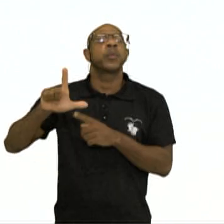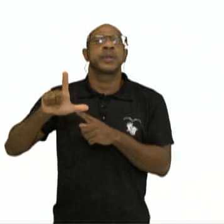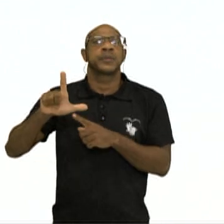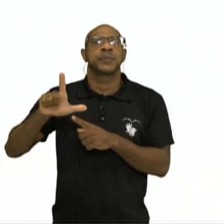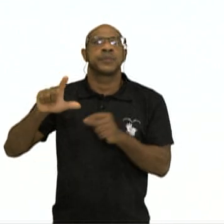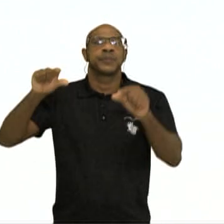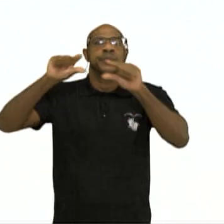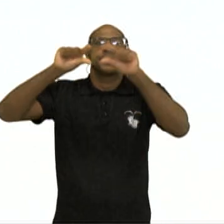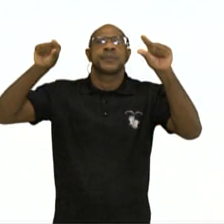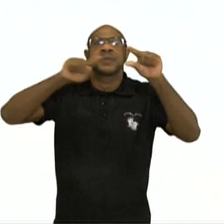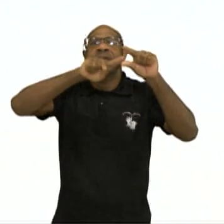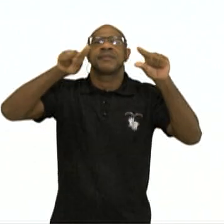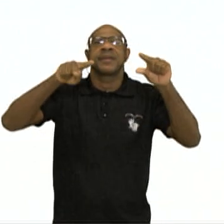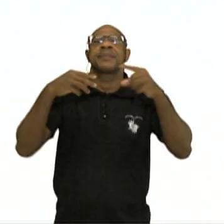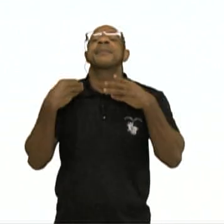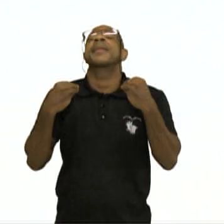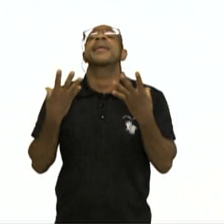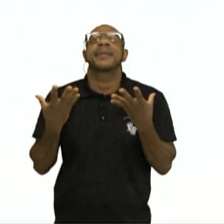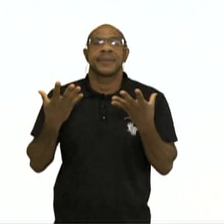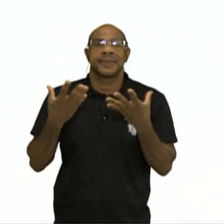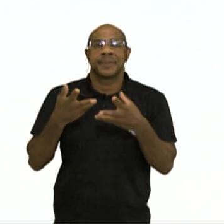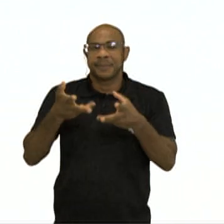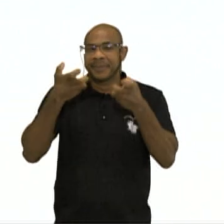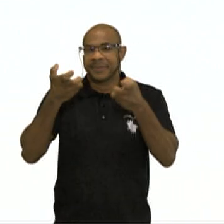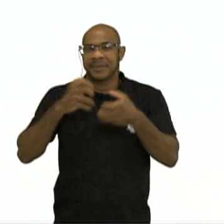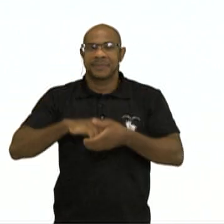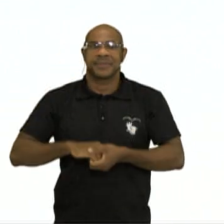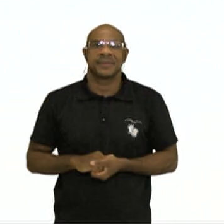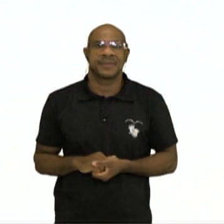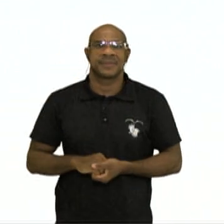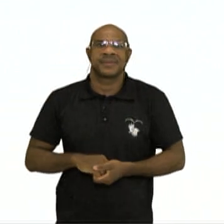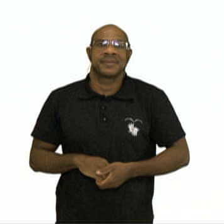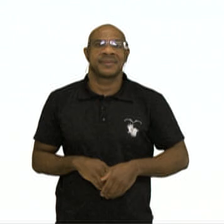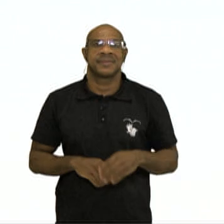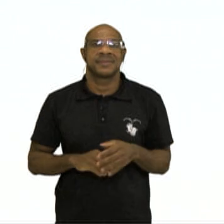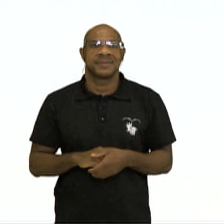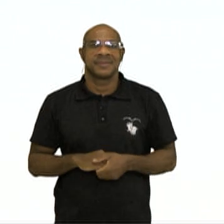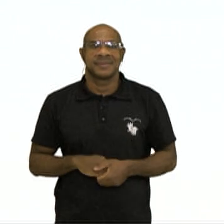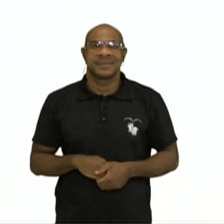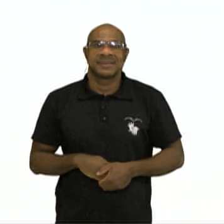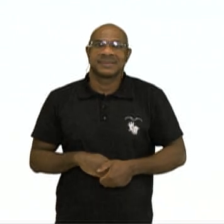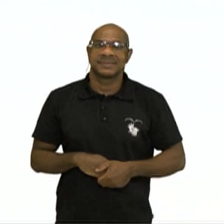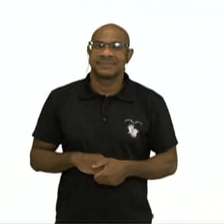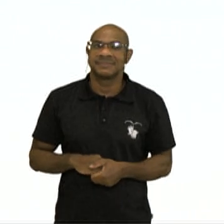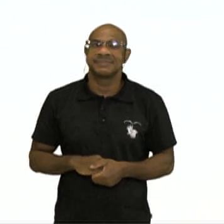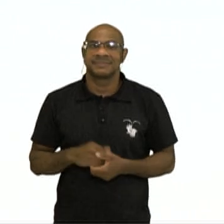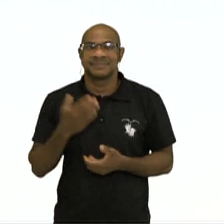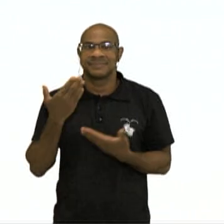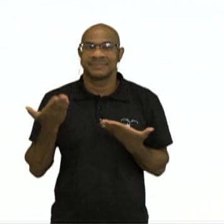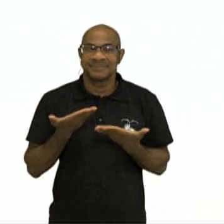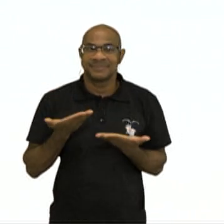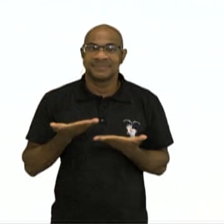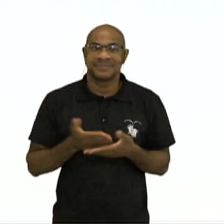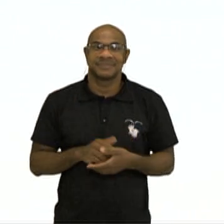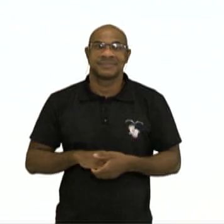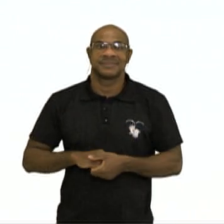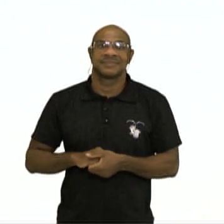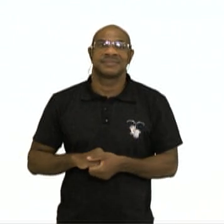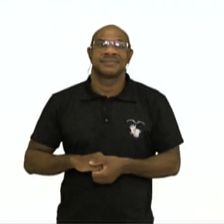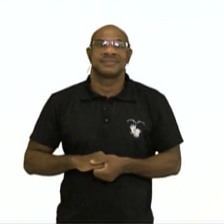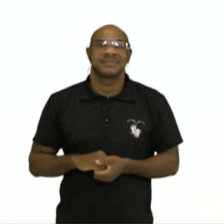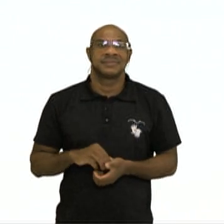peace, harmony. O there to be é uma expressão verbal que nós